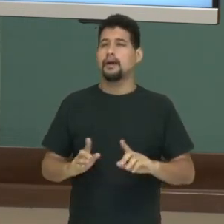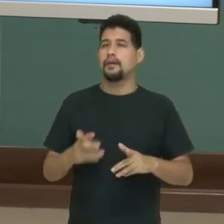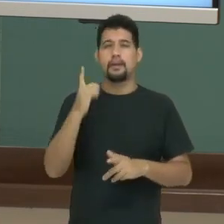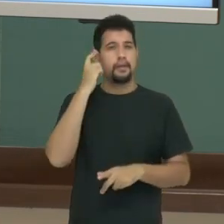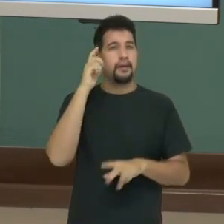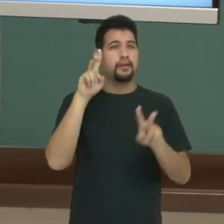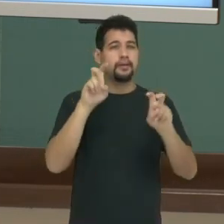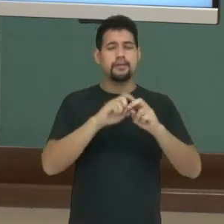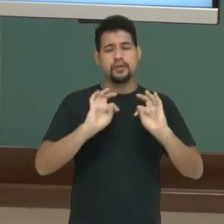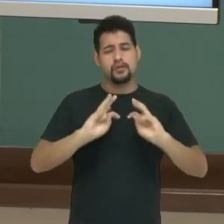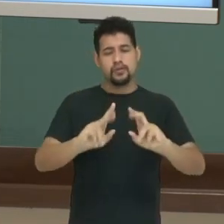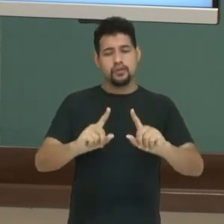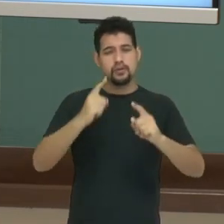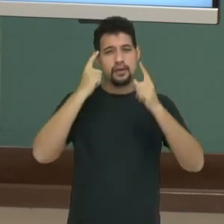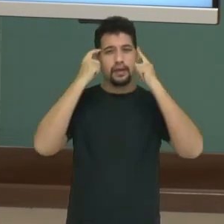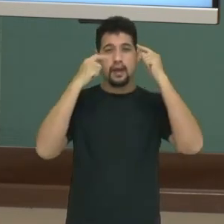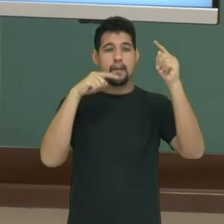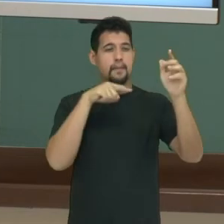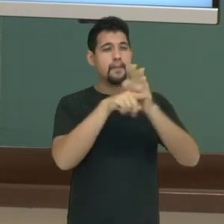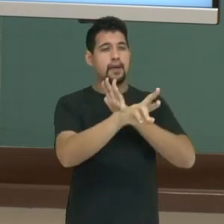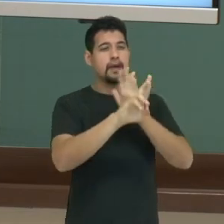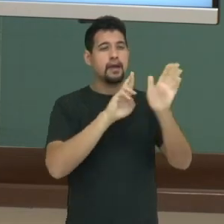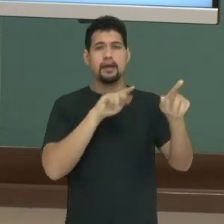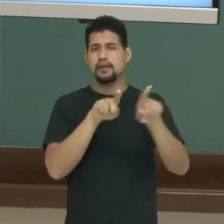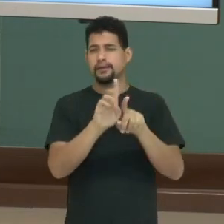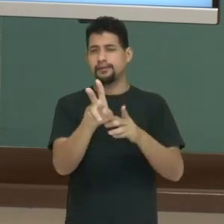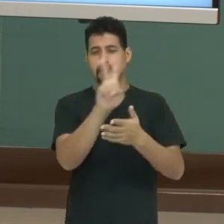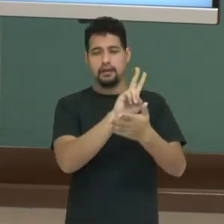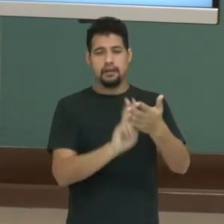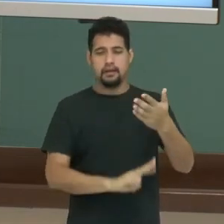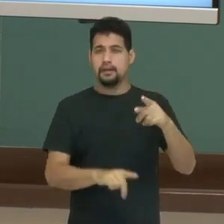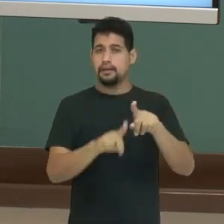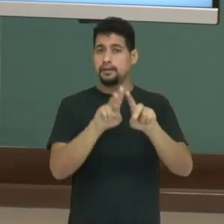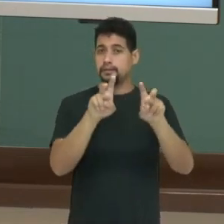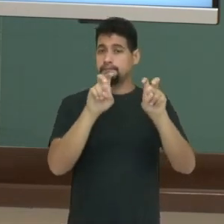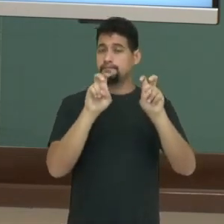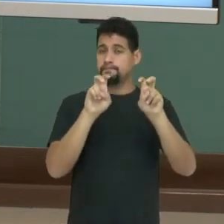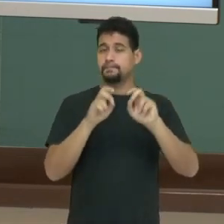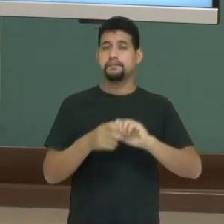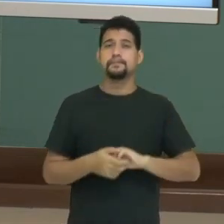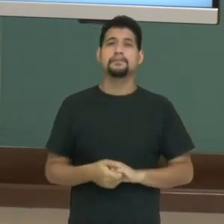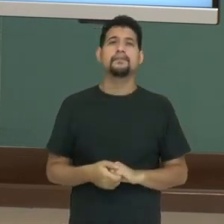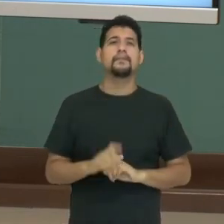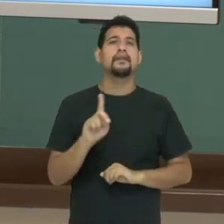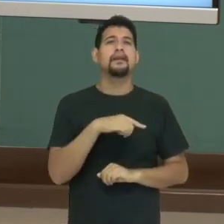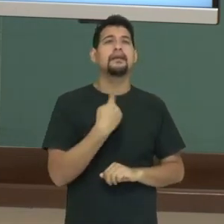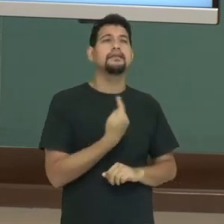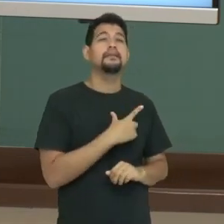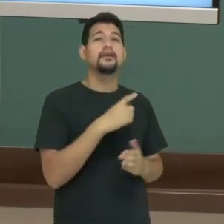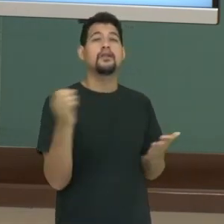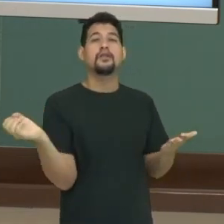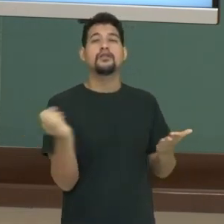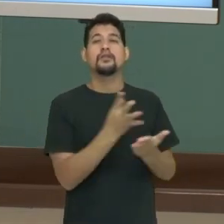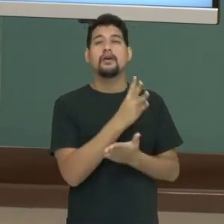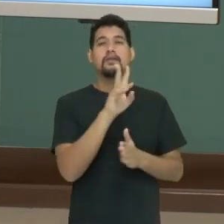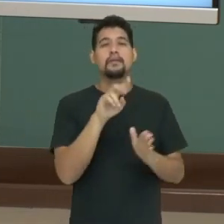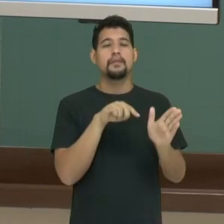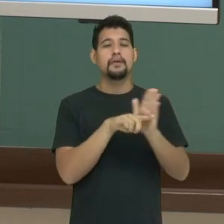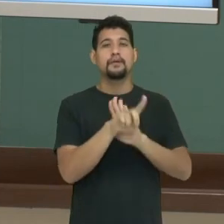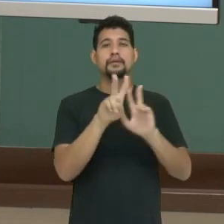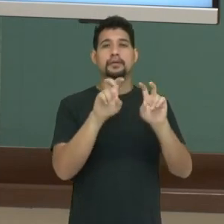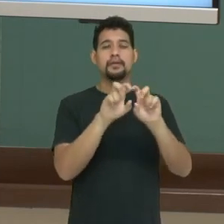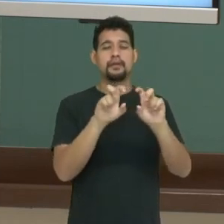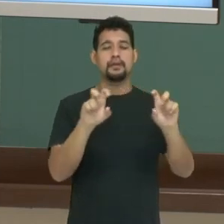pensando sobre toda essa ideia, pergunta e resposta que lemos a respeito dessa temática, temos uma nova pergunta. Nesse